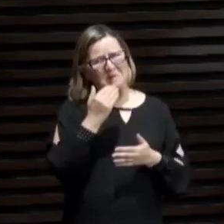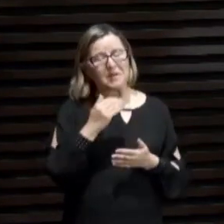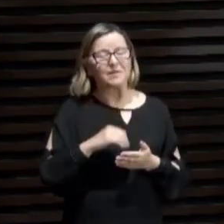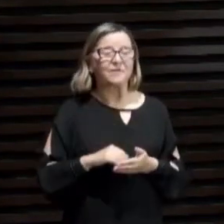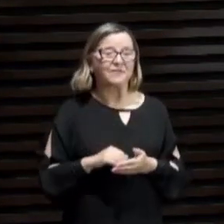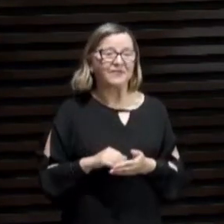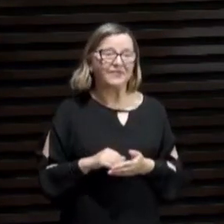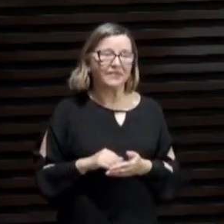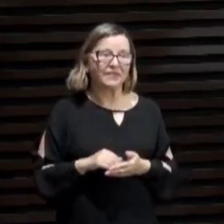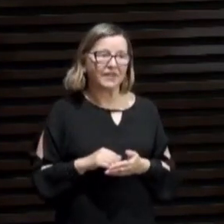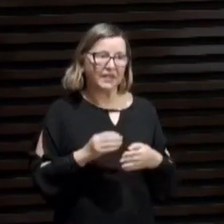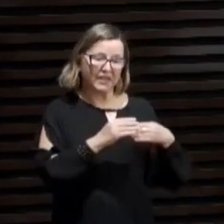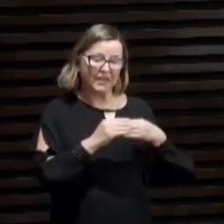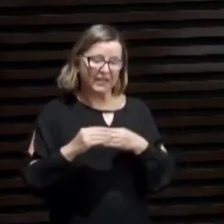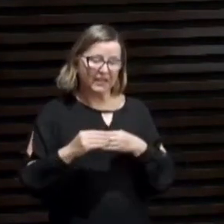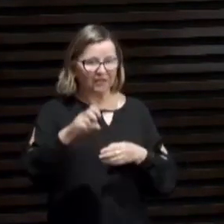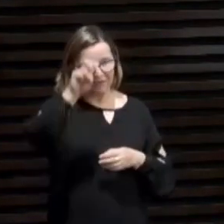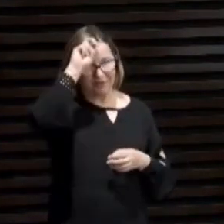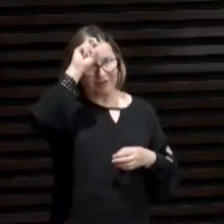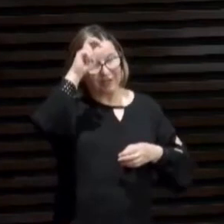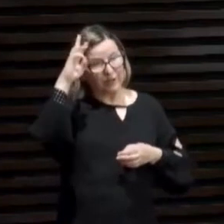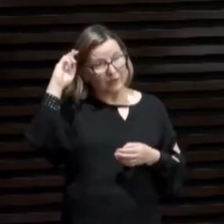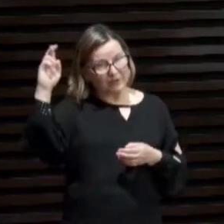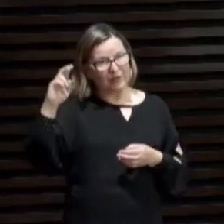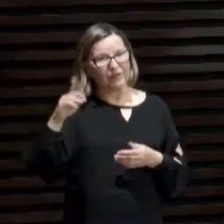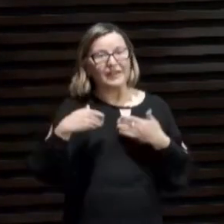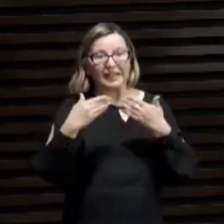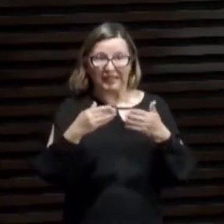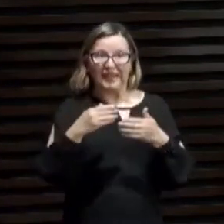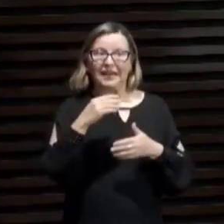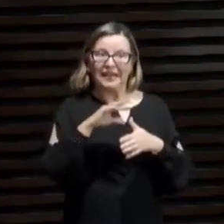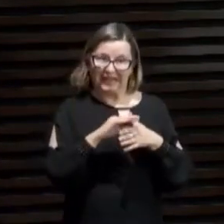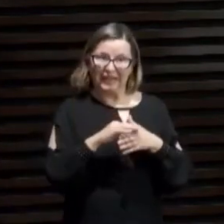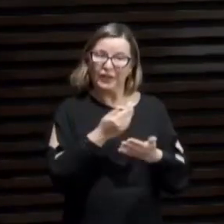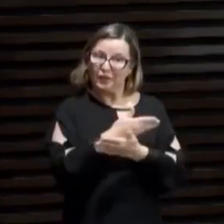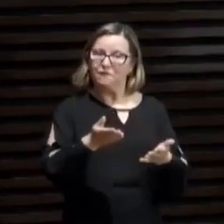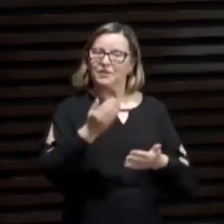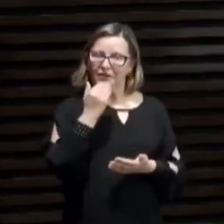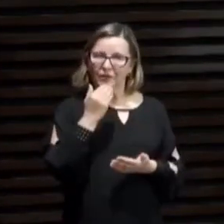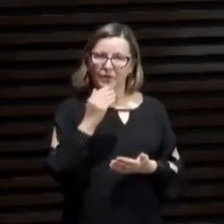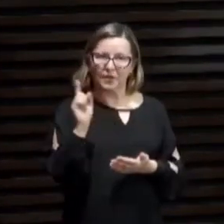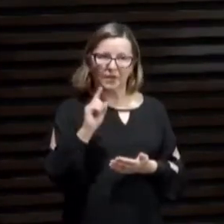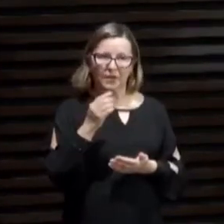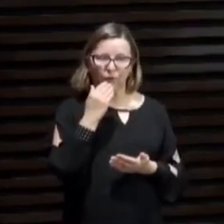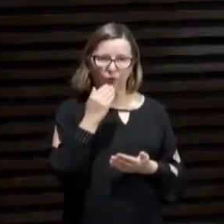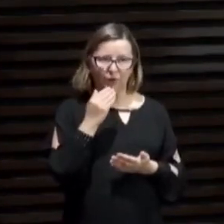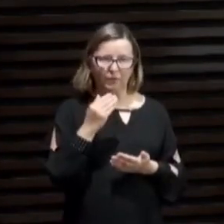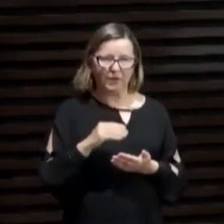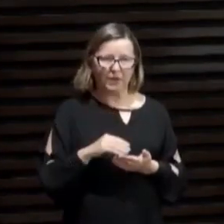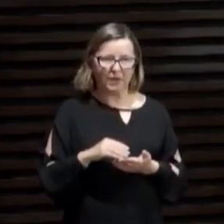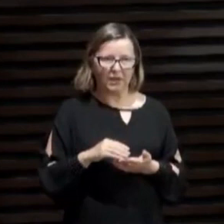Íamos bem no Egito, pelo que o Senhor vos dará carne e comereis. Não comereis um dia, nem